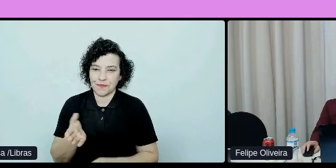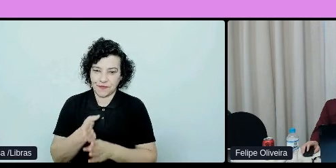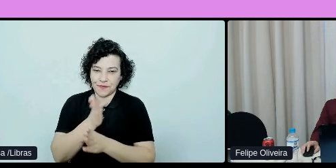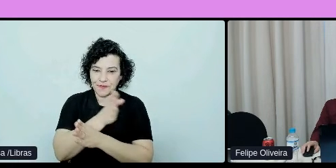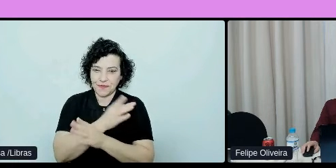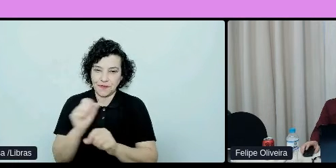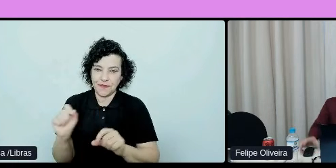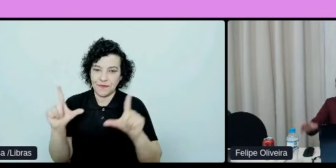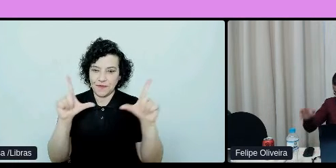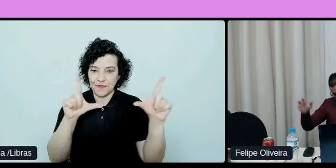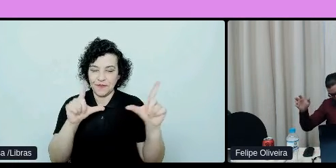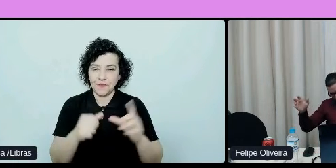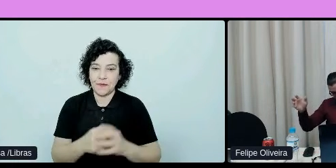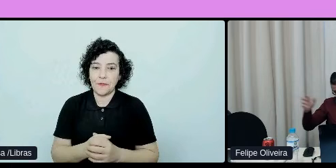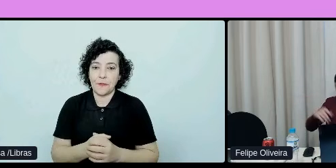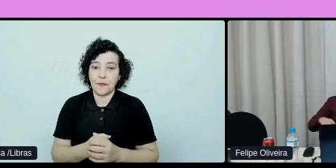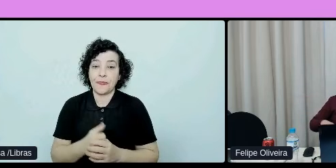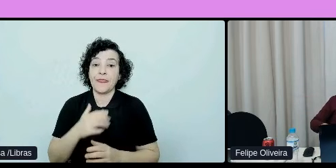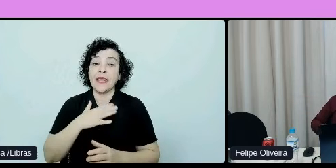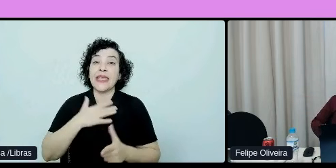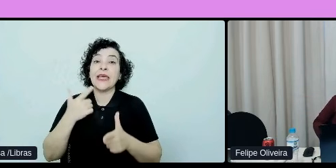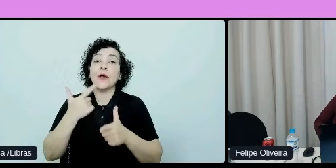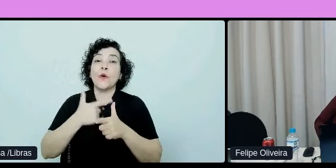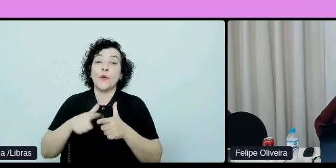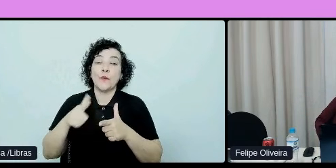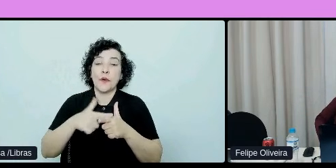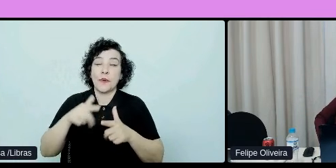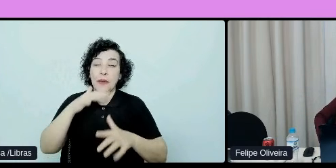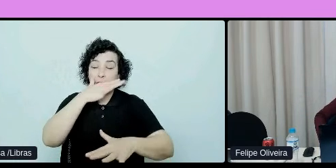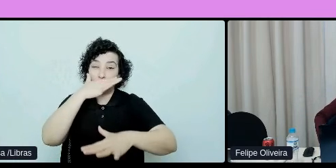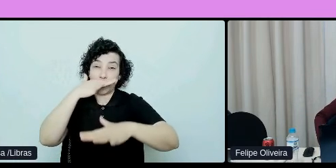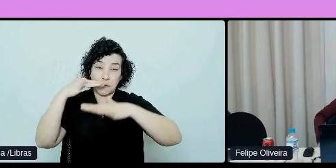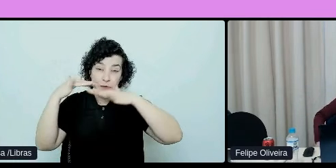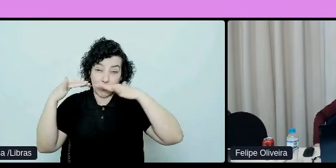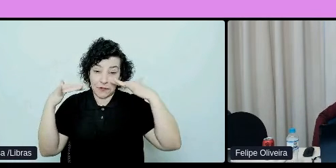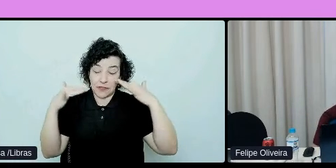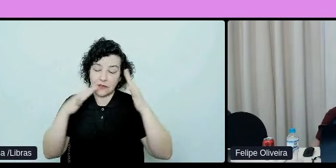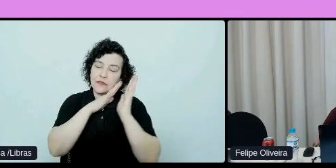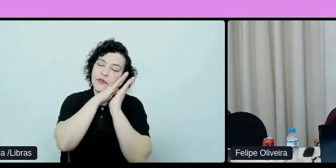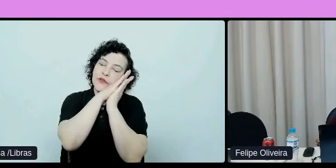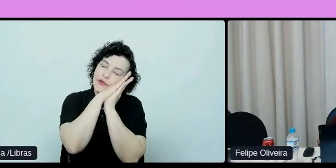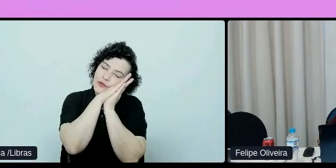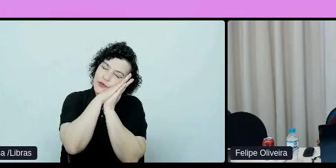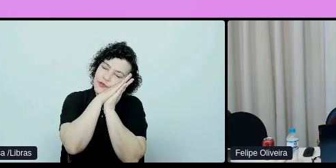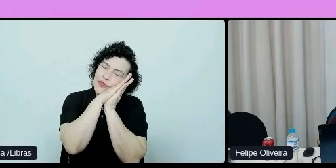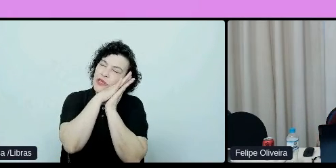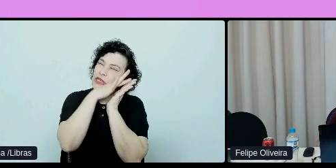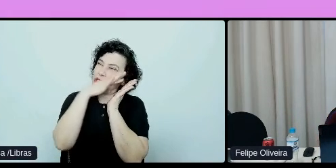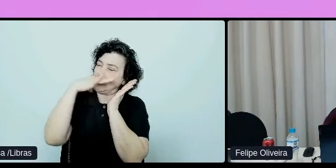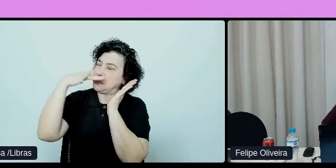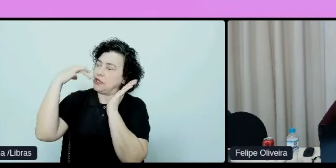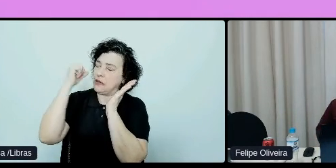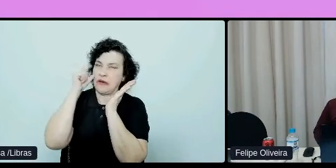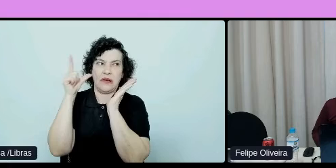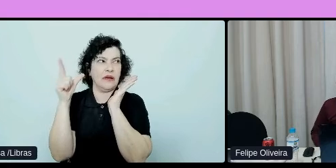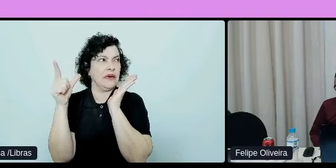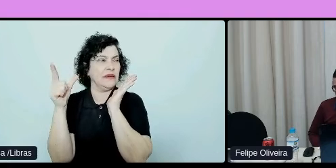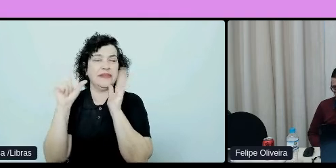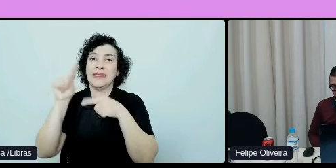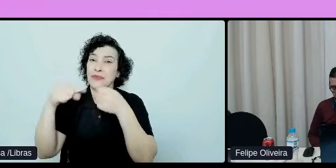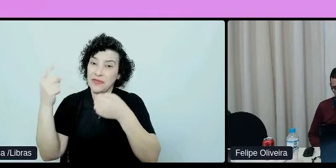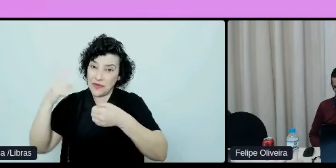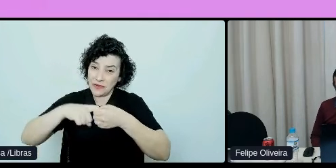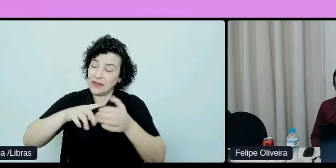rapidinho. Eu tenho problema com o cheiro de coisas, né? Se eu tô dormindo e tiver algum cheiro forte, eu acordo e eu não consigo voltar a